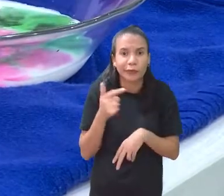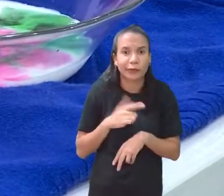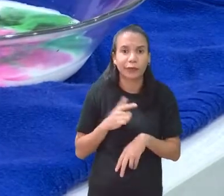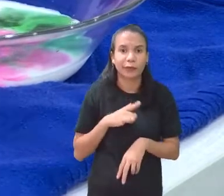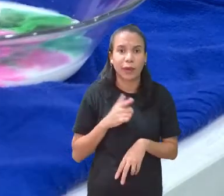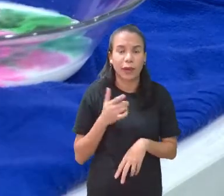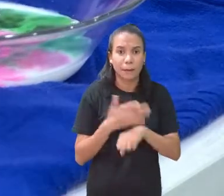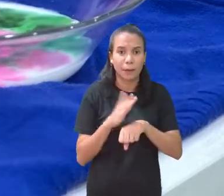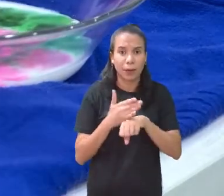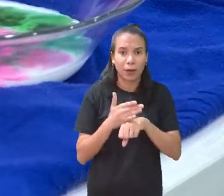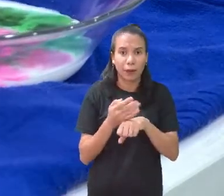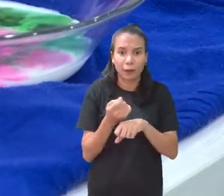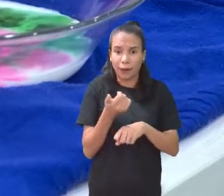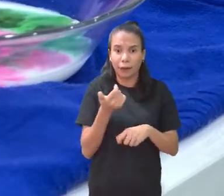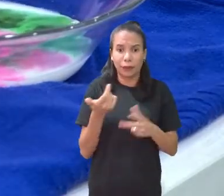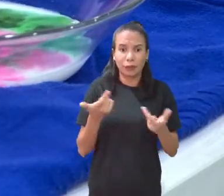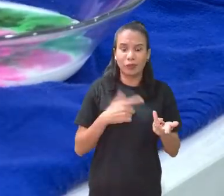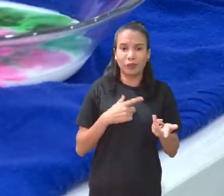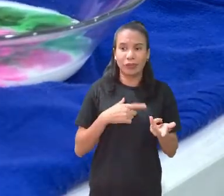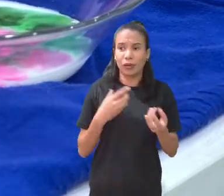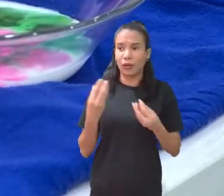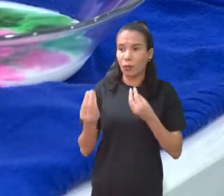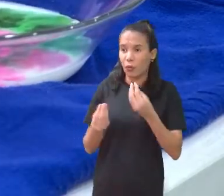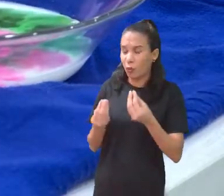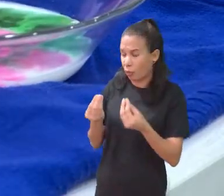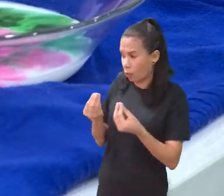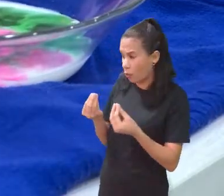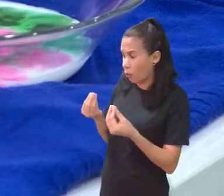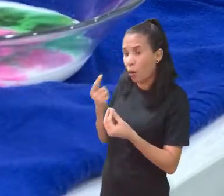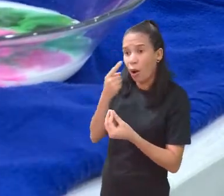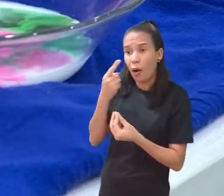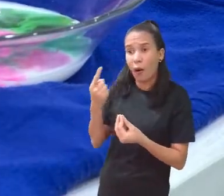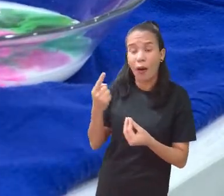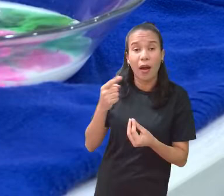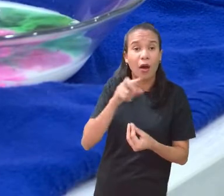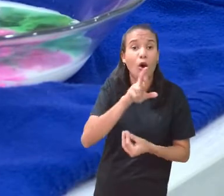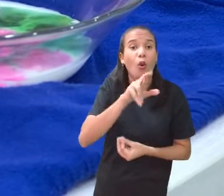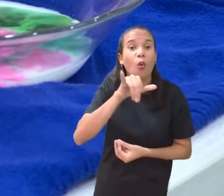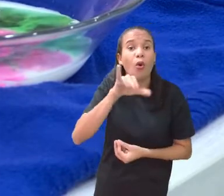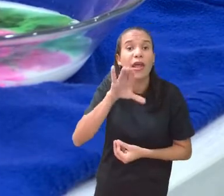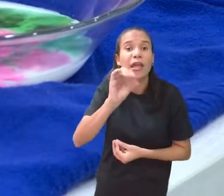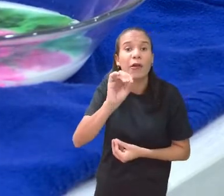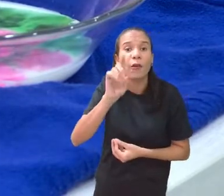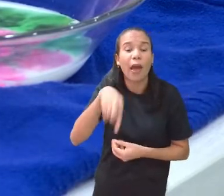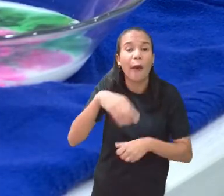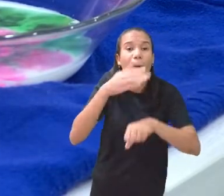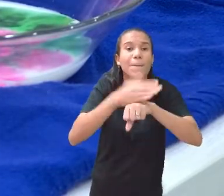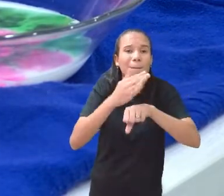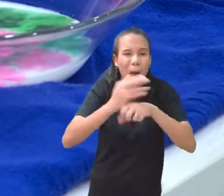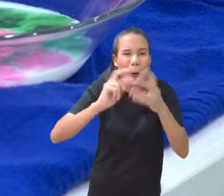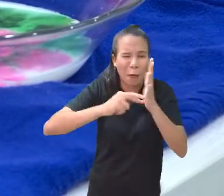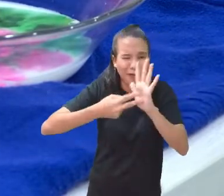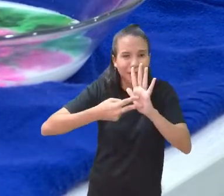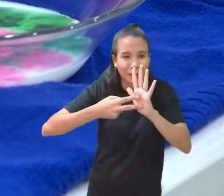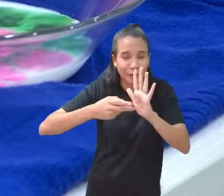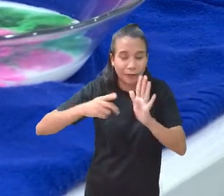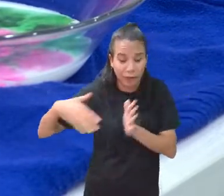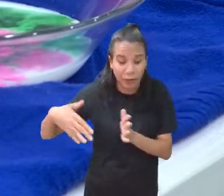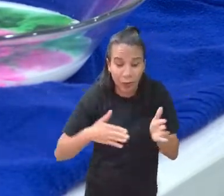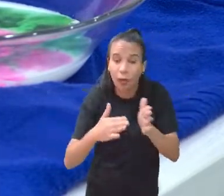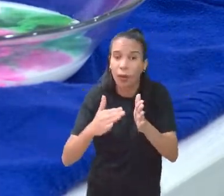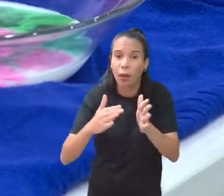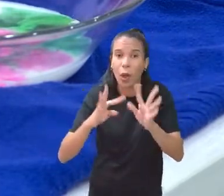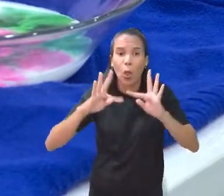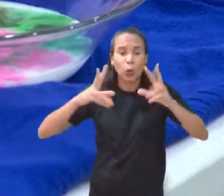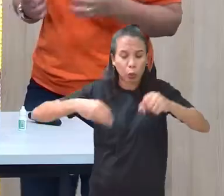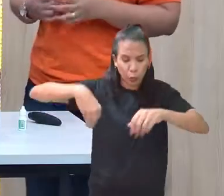consegue ver praticamente o rio mais, né? Porque o rio é a parte branca, né, gente? A água do rio é a parte branca.